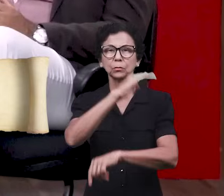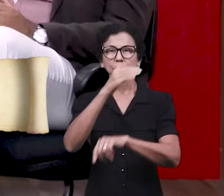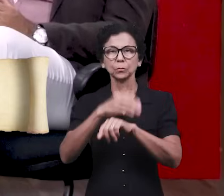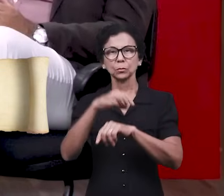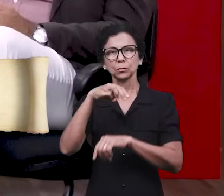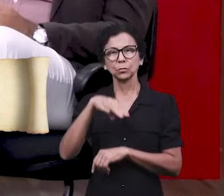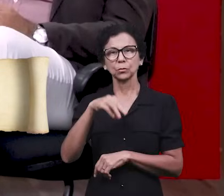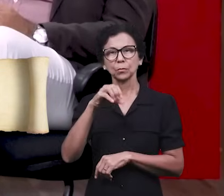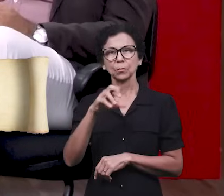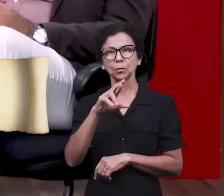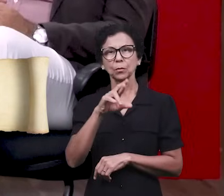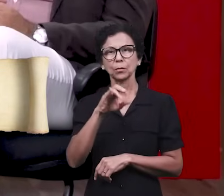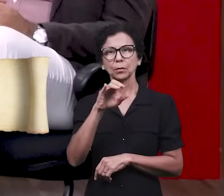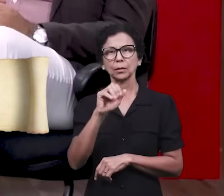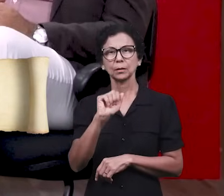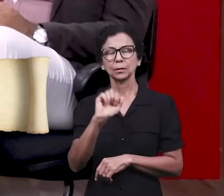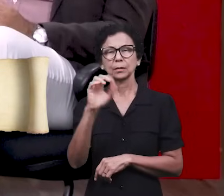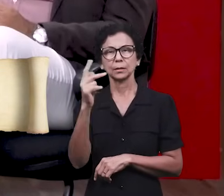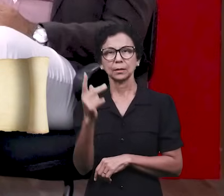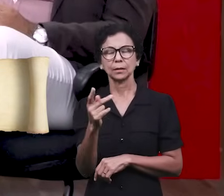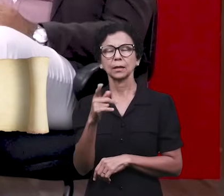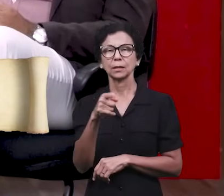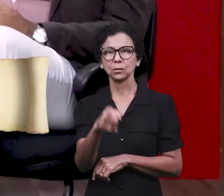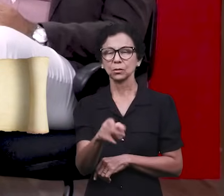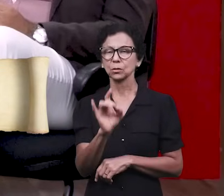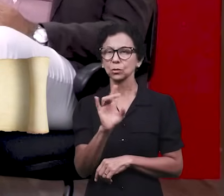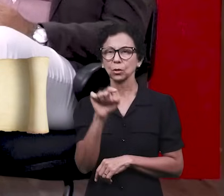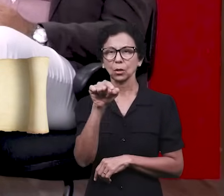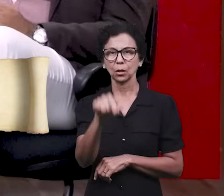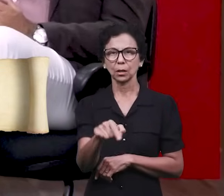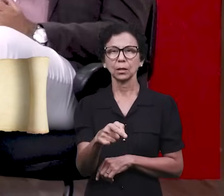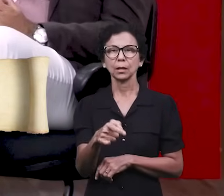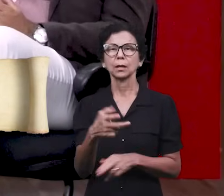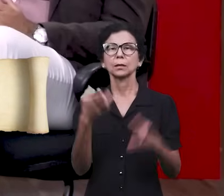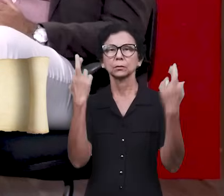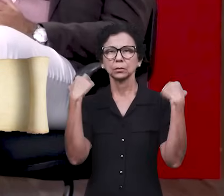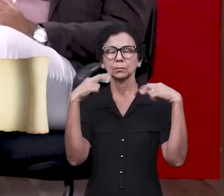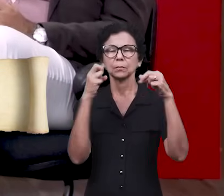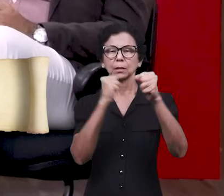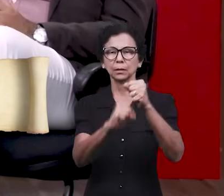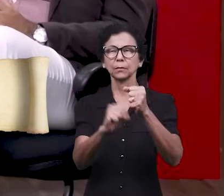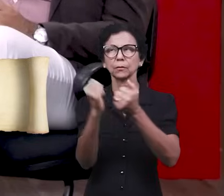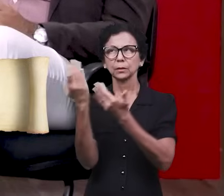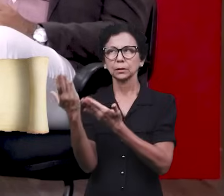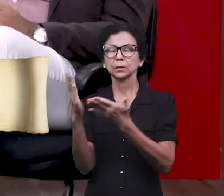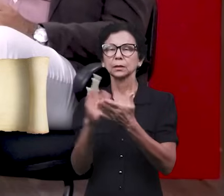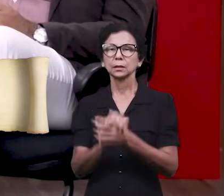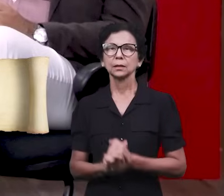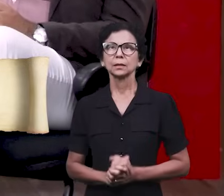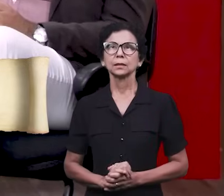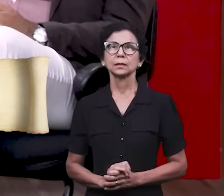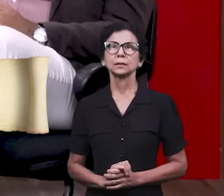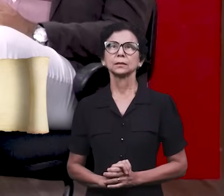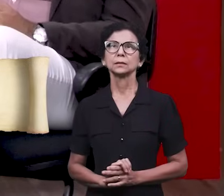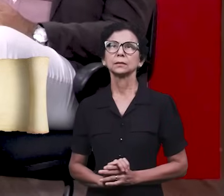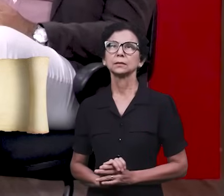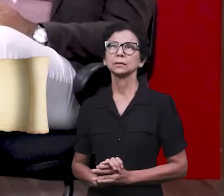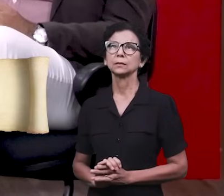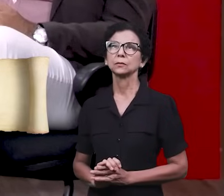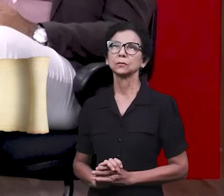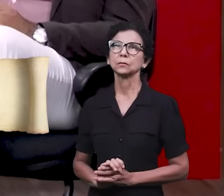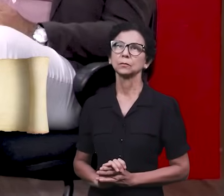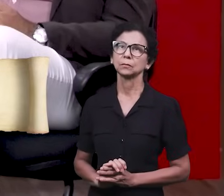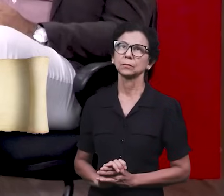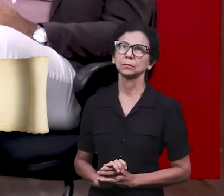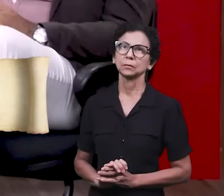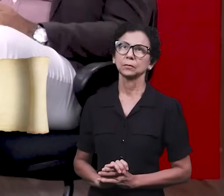isso porque nós vemos uma constituição doutrinária, né, daquilo que o Senhor estava fazendo, e agora